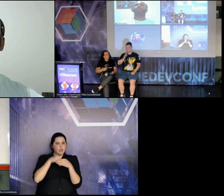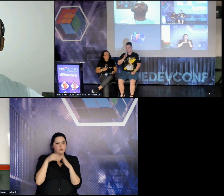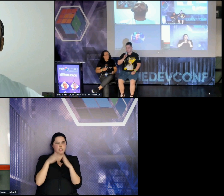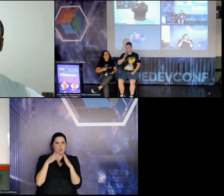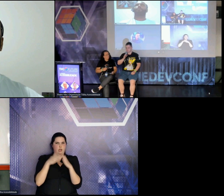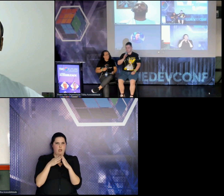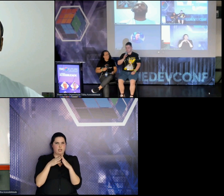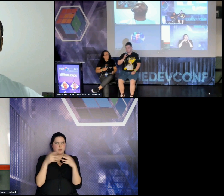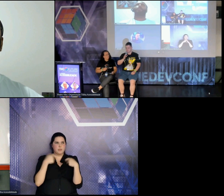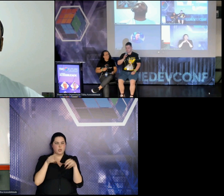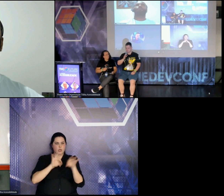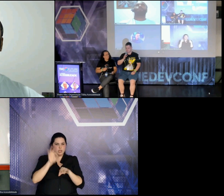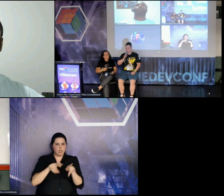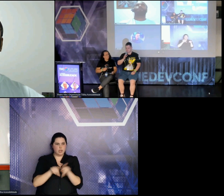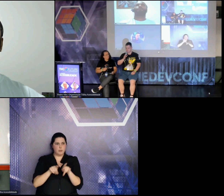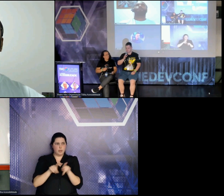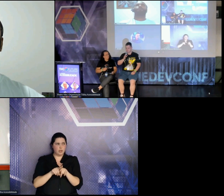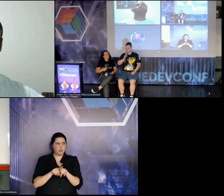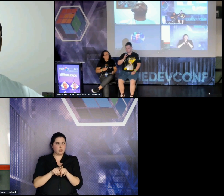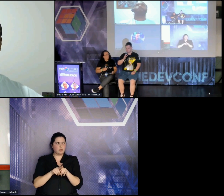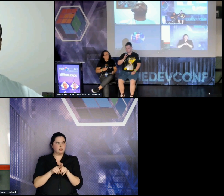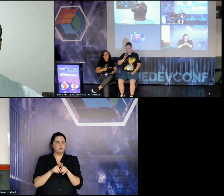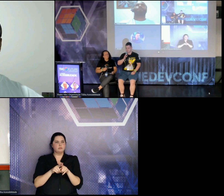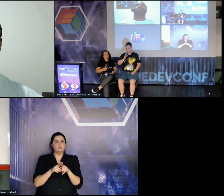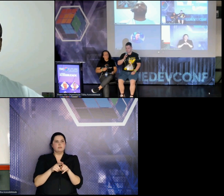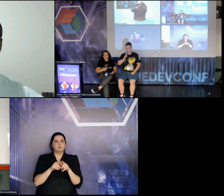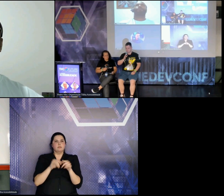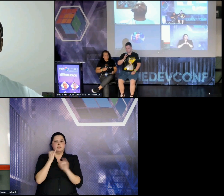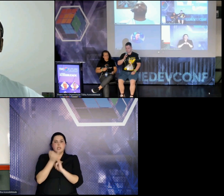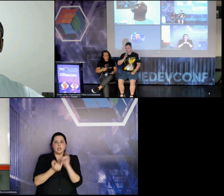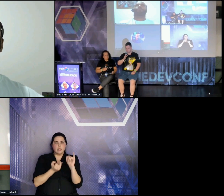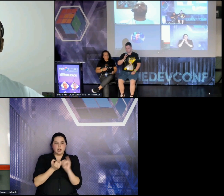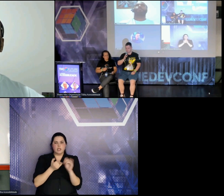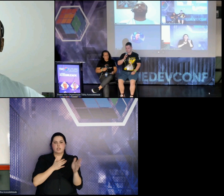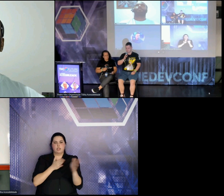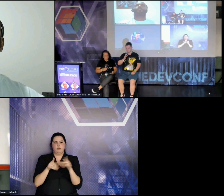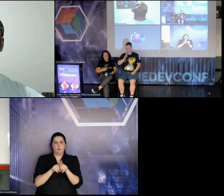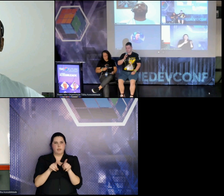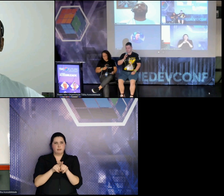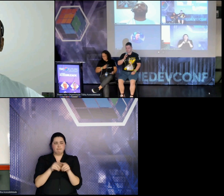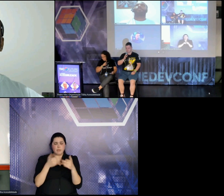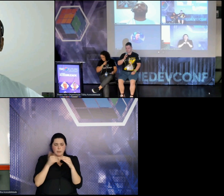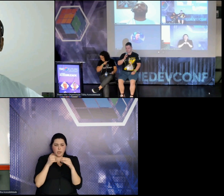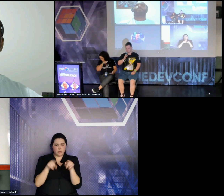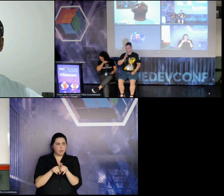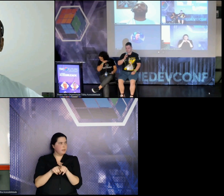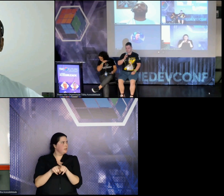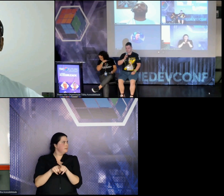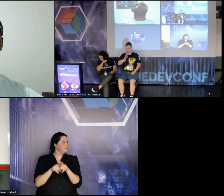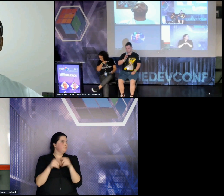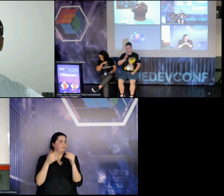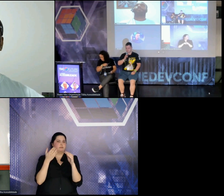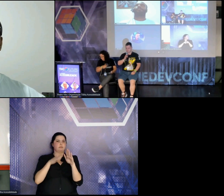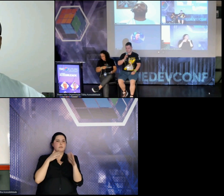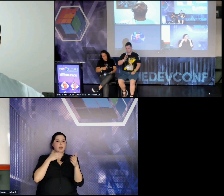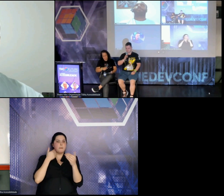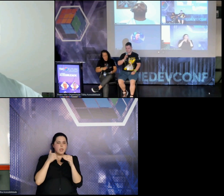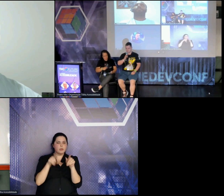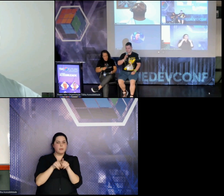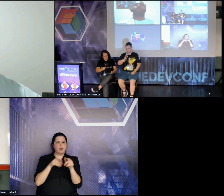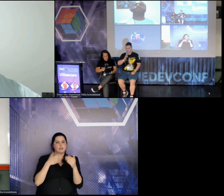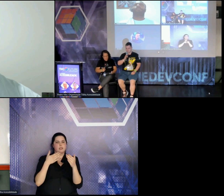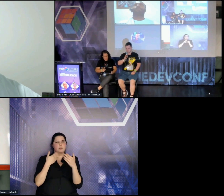que a gente precisa arrumar uma intranet acessível, o próprio e-mail, né? Que a gente vai mandar os e-mails serem acessíveis.